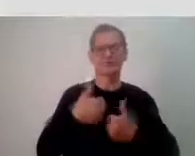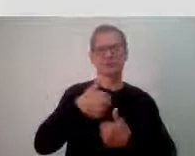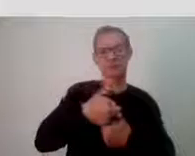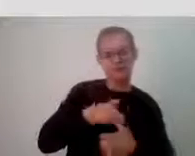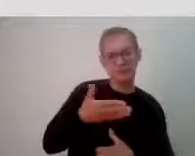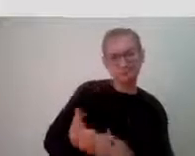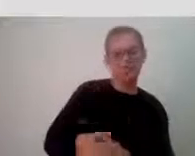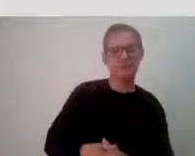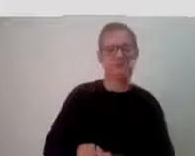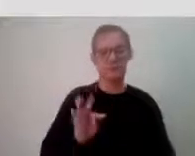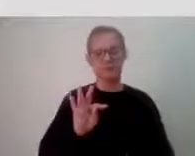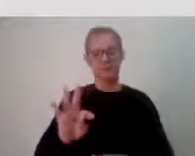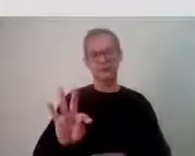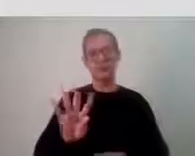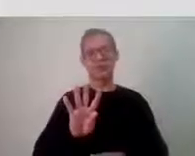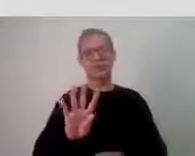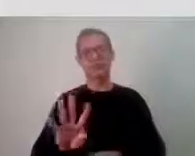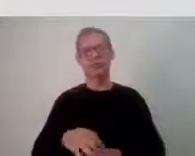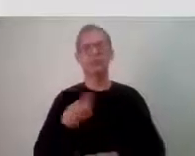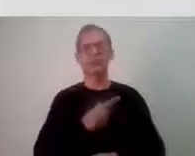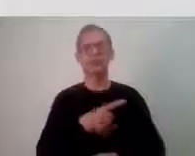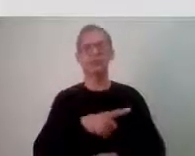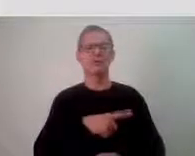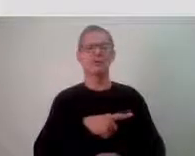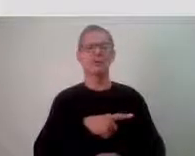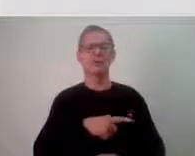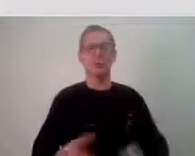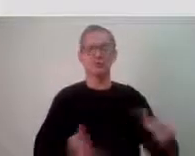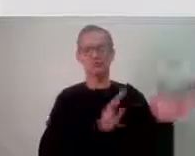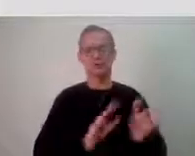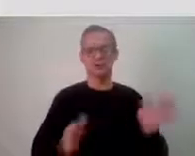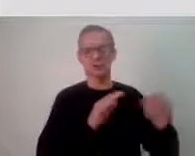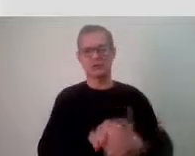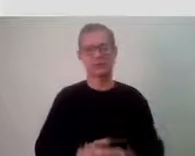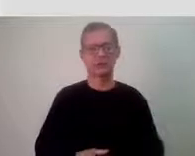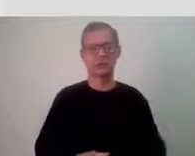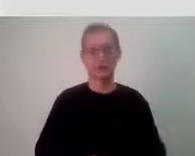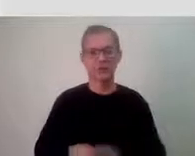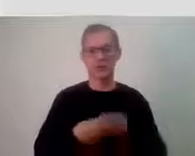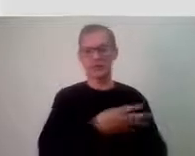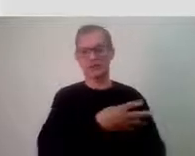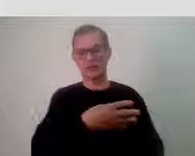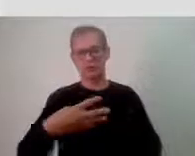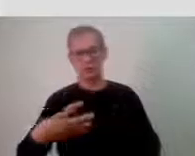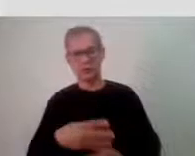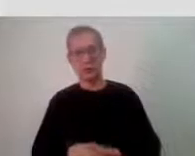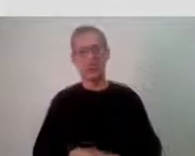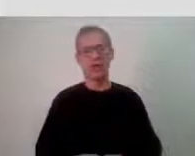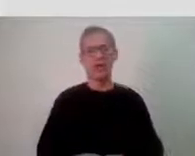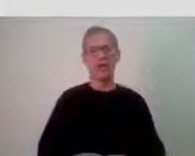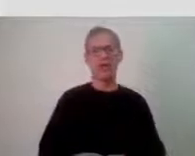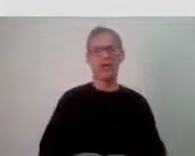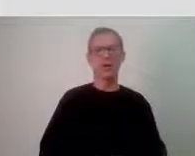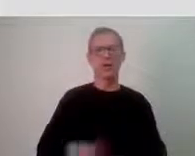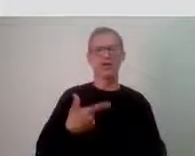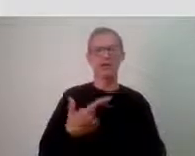Substituindo, então, o T por 4, nós vamos ter que a produção na quarta semana é de